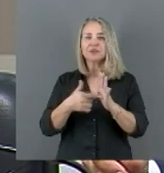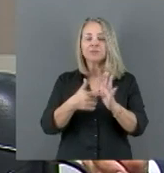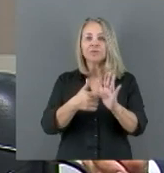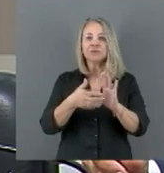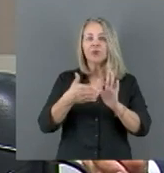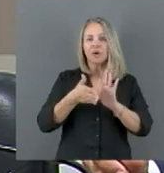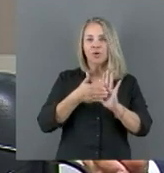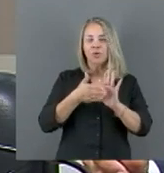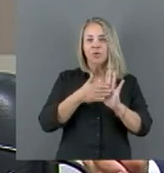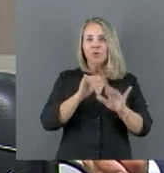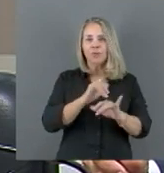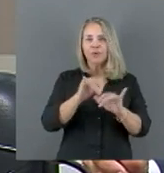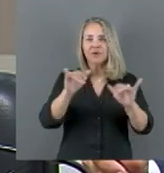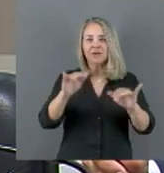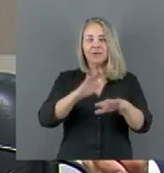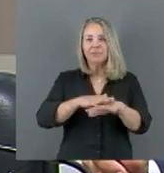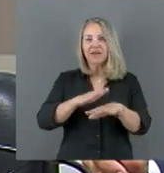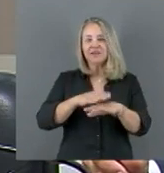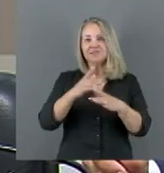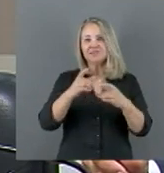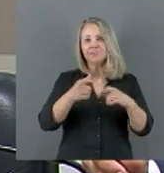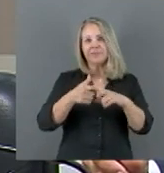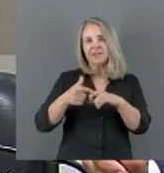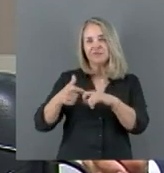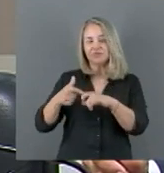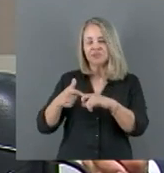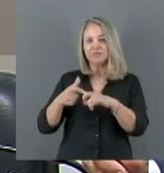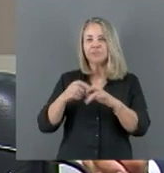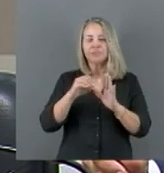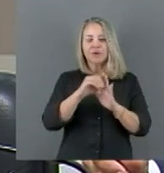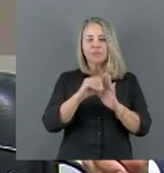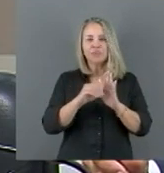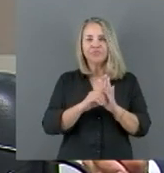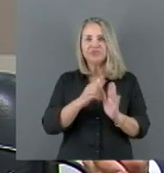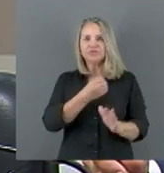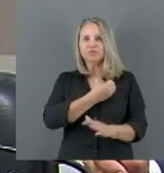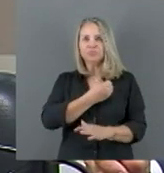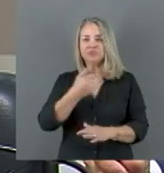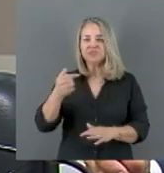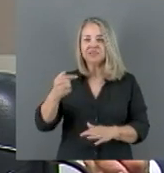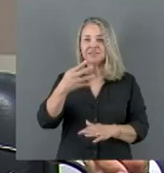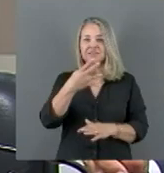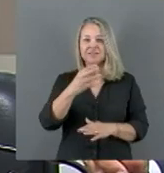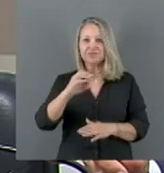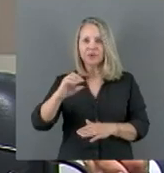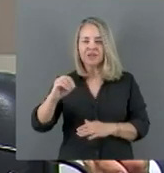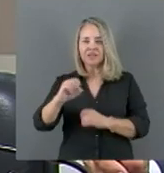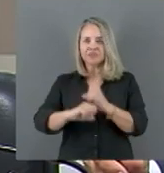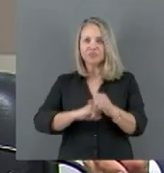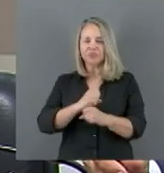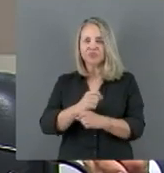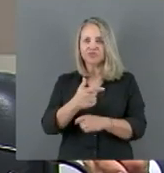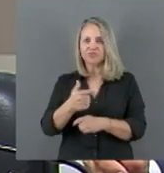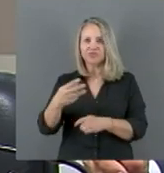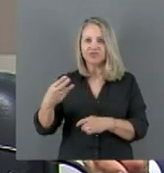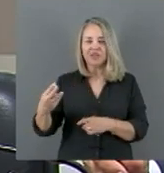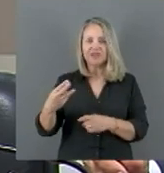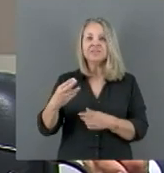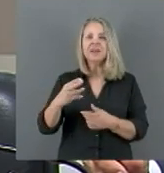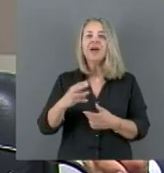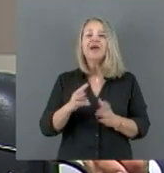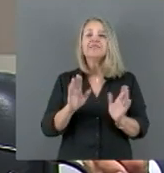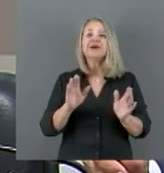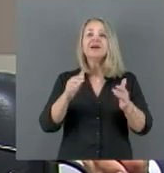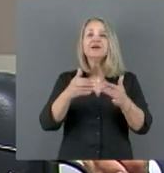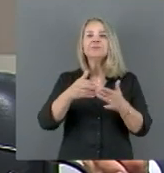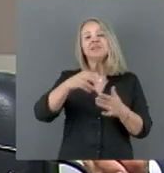Mais Médicos. Cópia do ofício número 740 de 2023 da Câmara Municipal de Jaú,